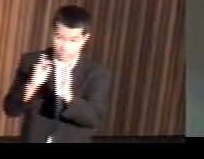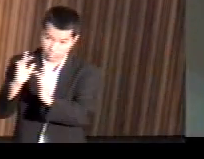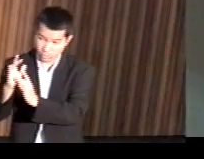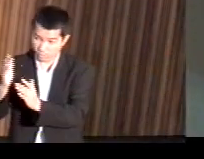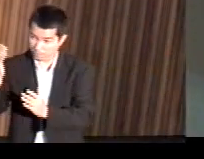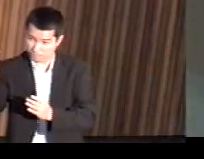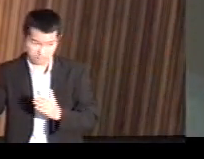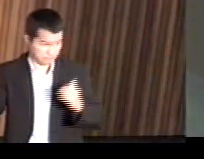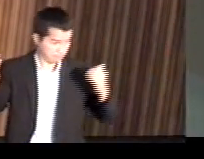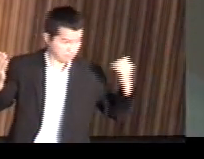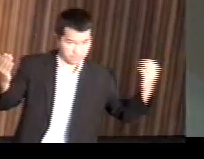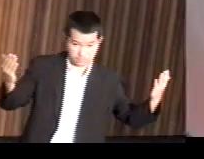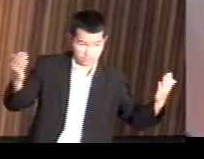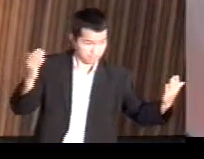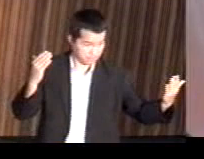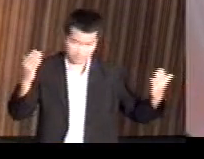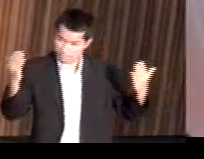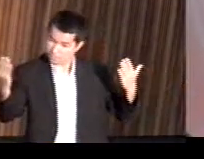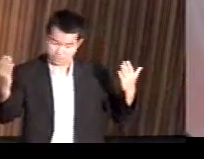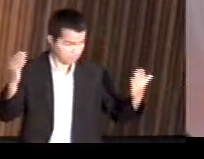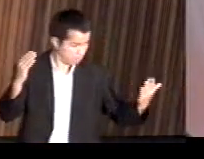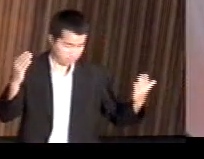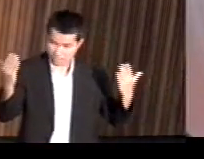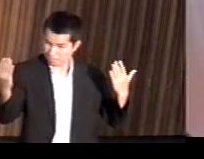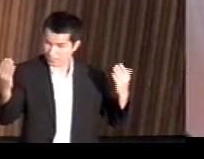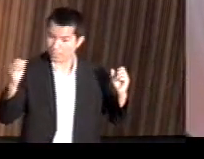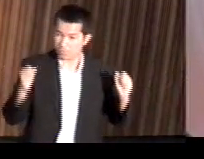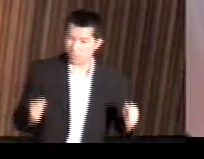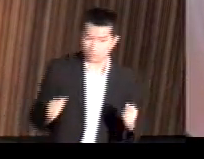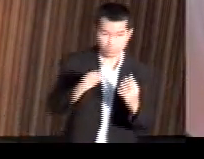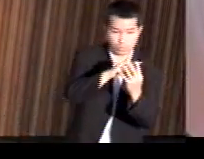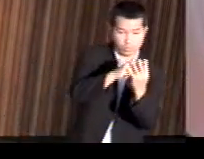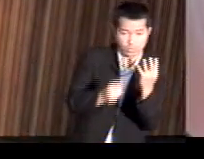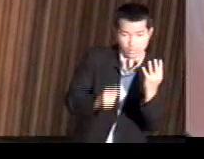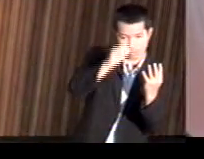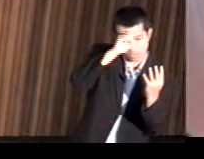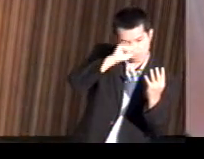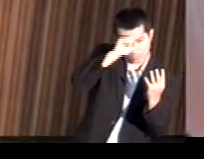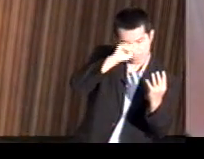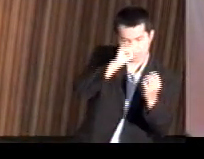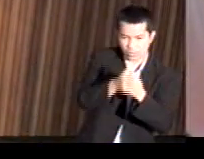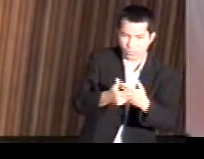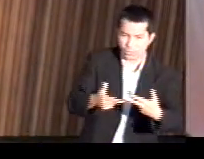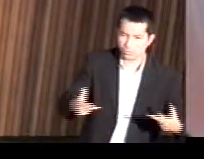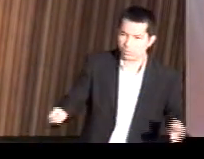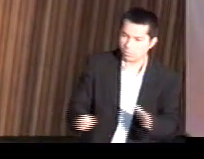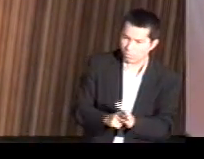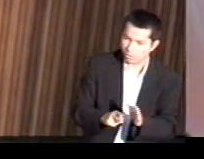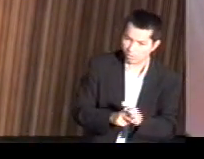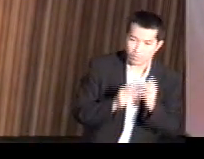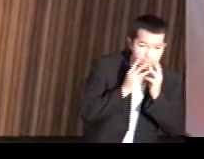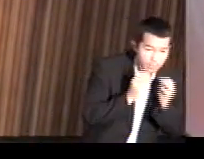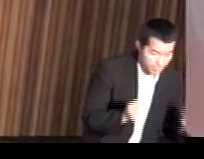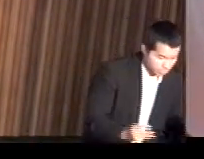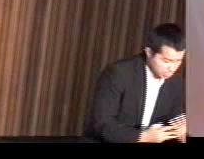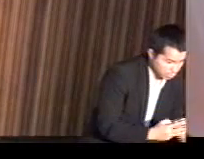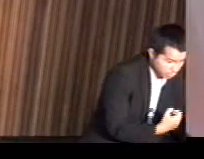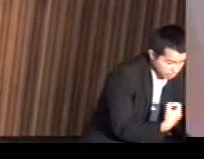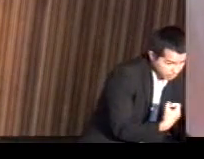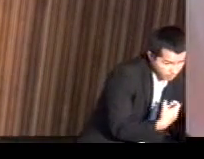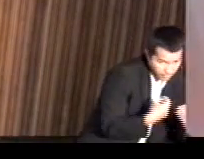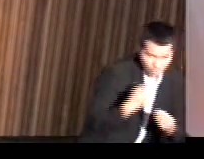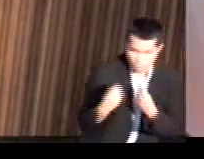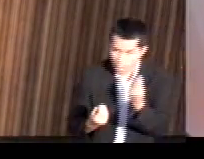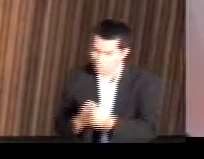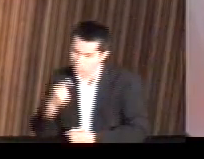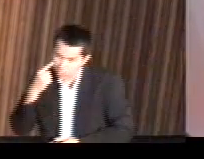na perspectiva de Melquisedeque, 4 lições que ela tem a nos ensinar a respeito de Jesus.